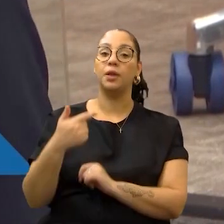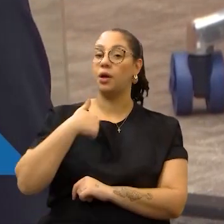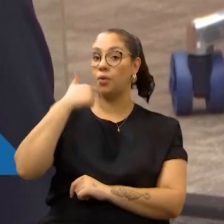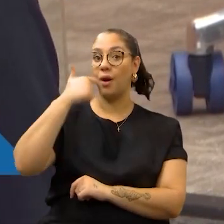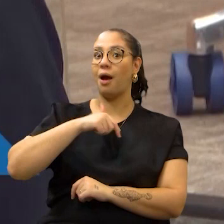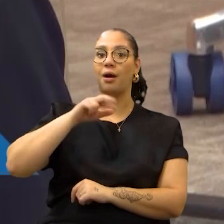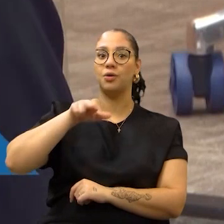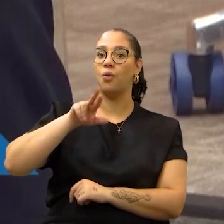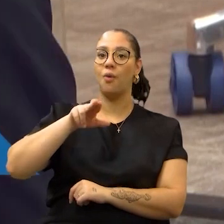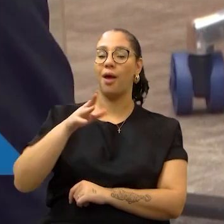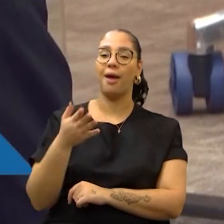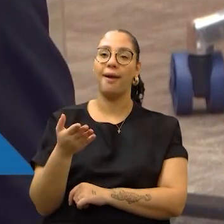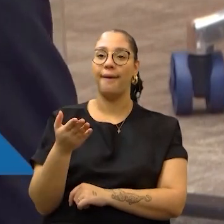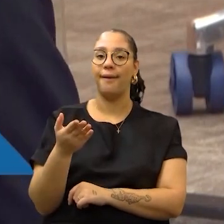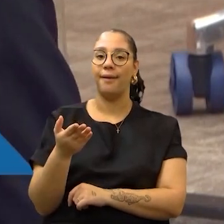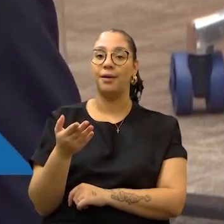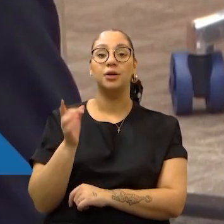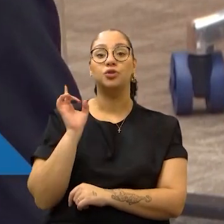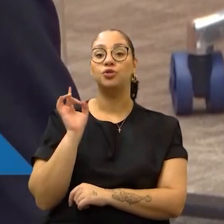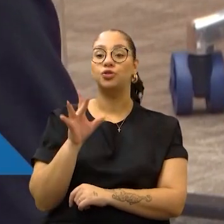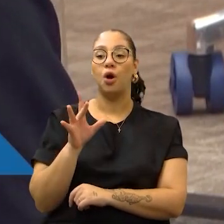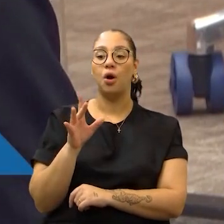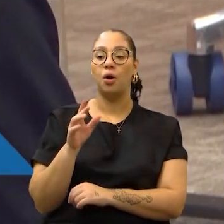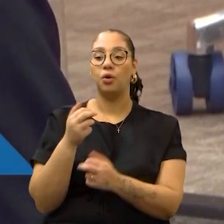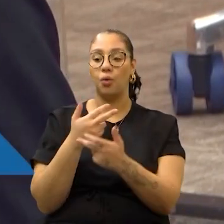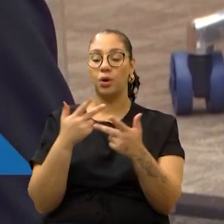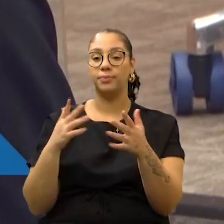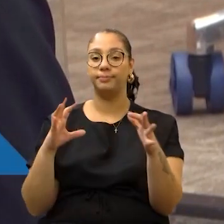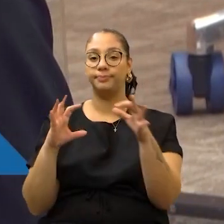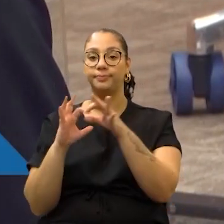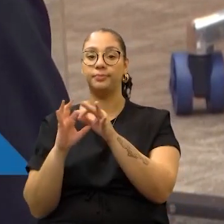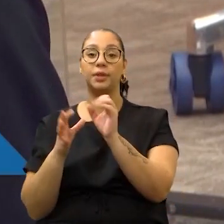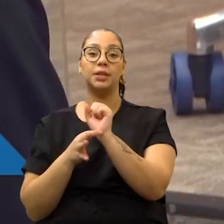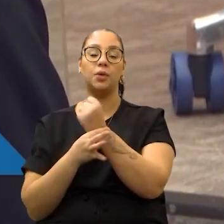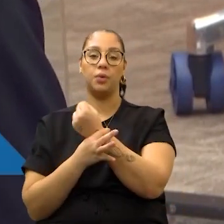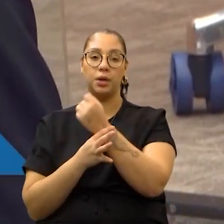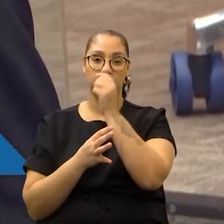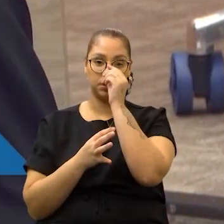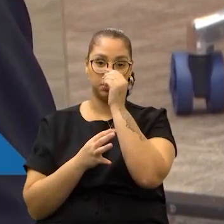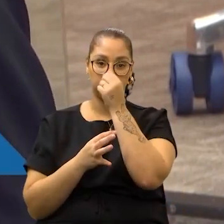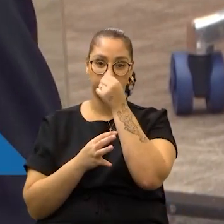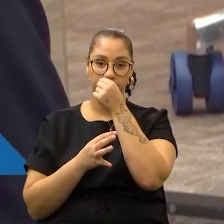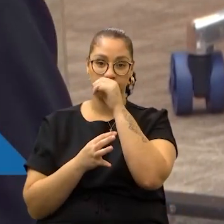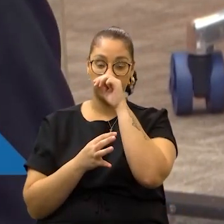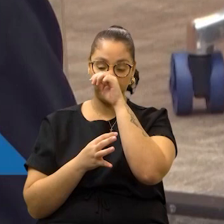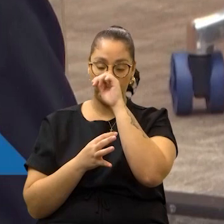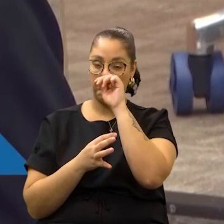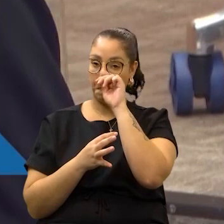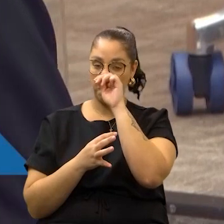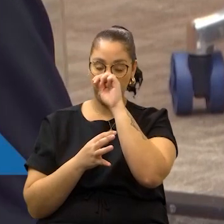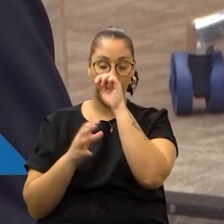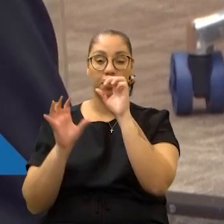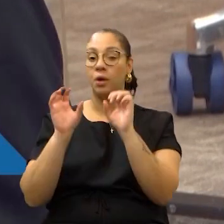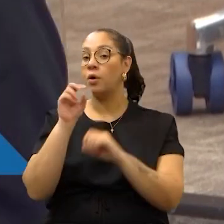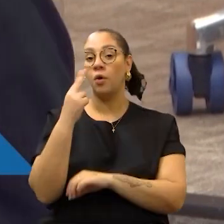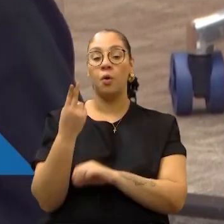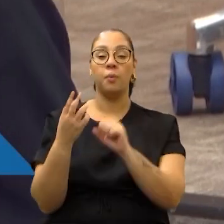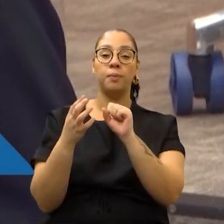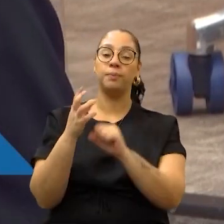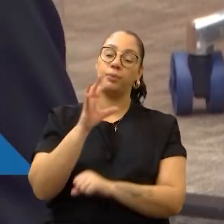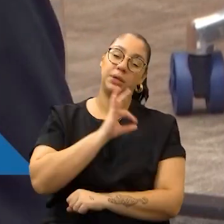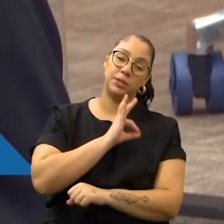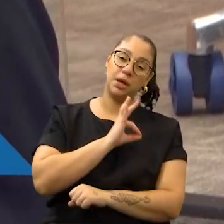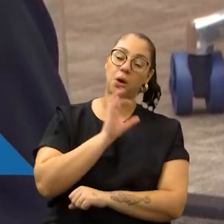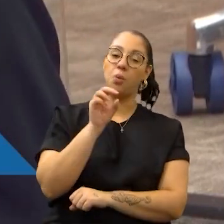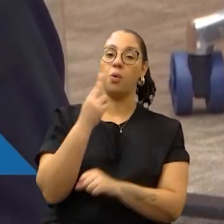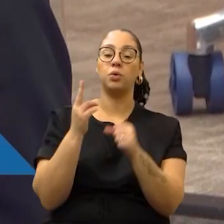frentes. Eu não sou daqueles que acham que só medidas vinculadas à segurança ou